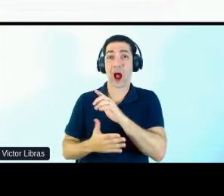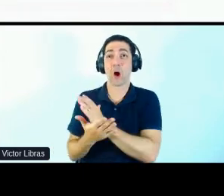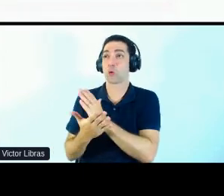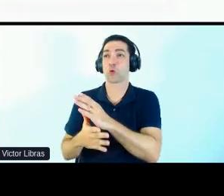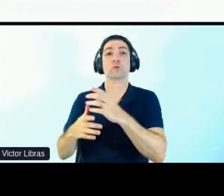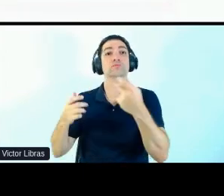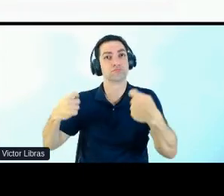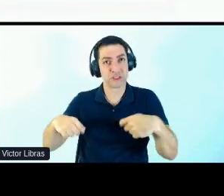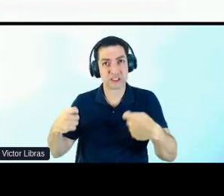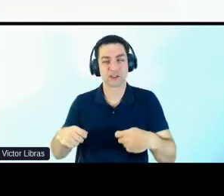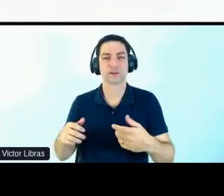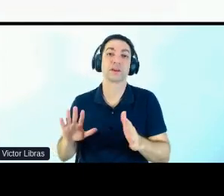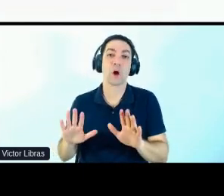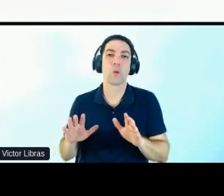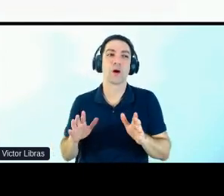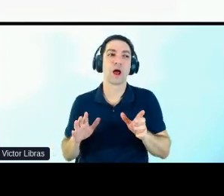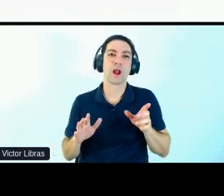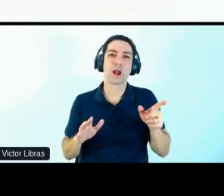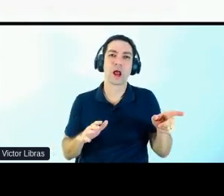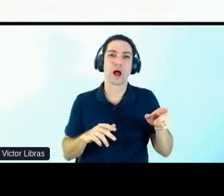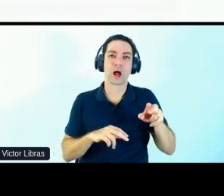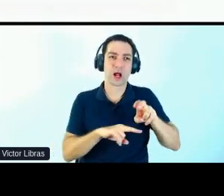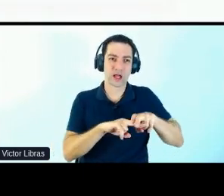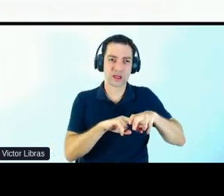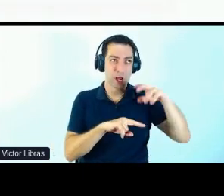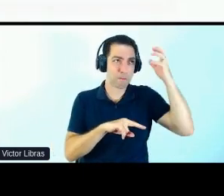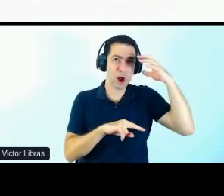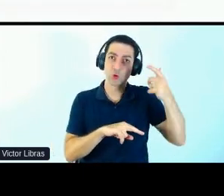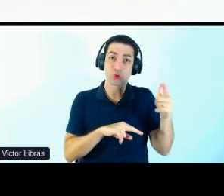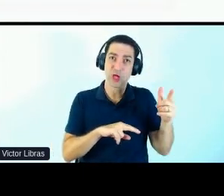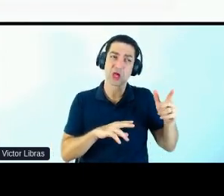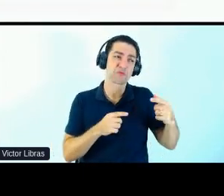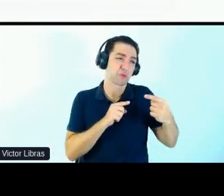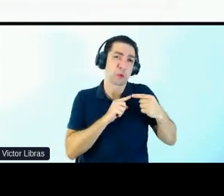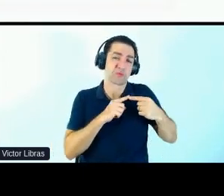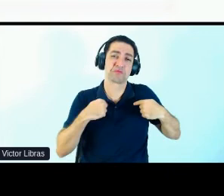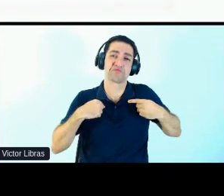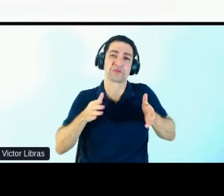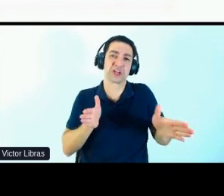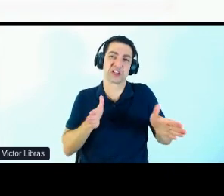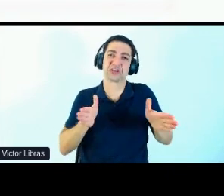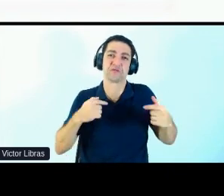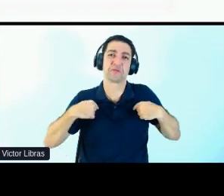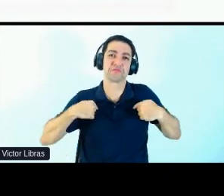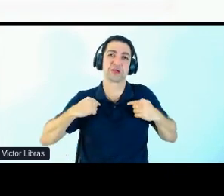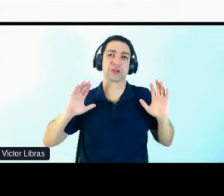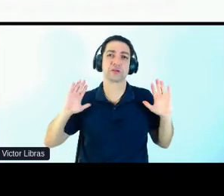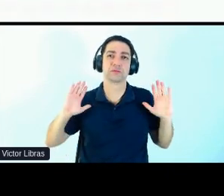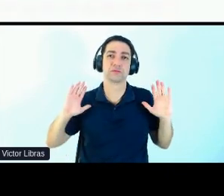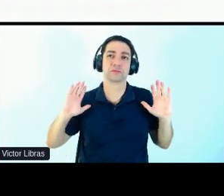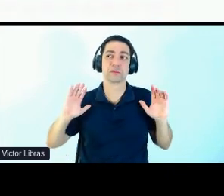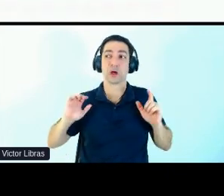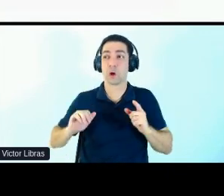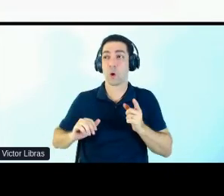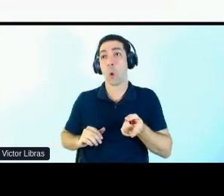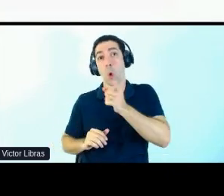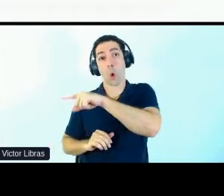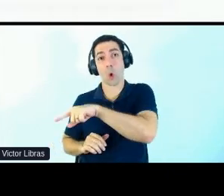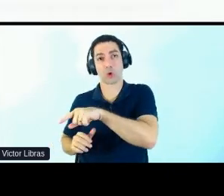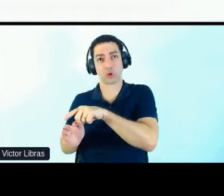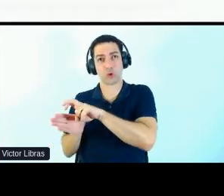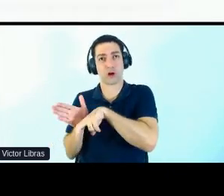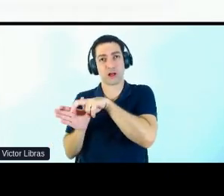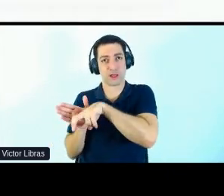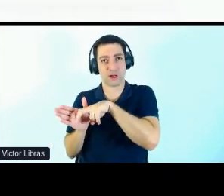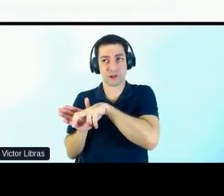a própria cadeira de banho em viagem, porque também não confiam, né, nos hotéis, que até falam que tem